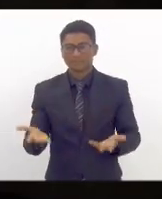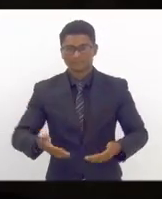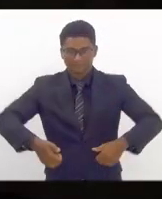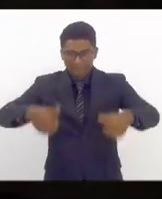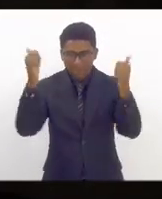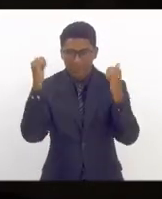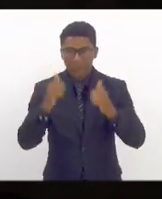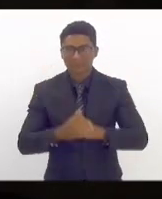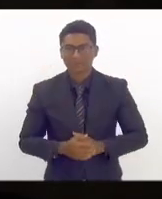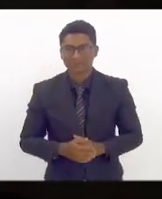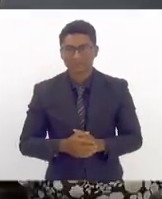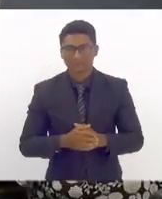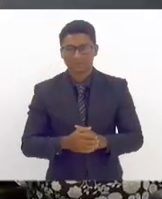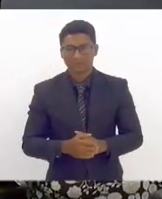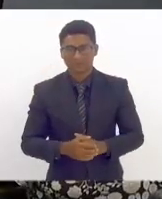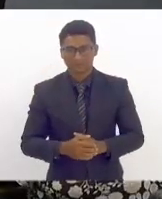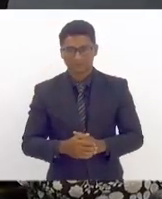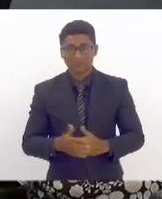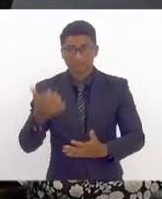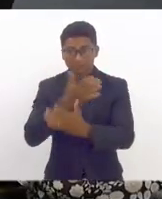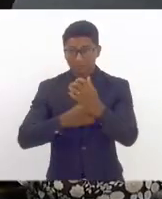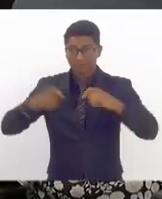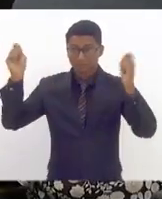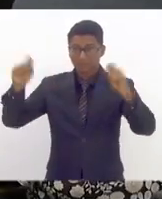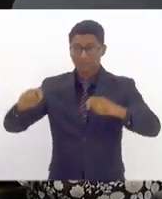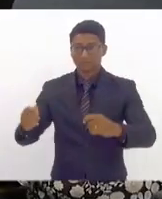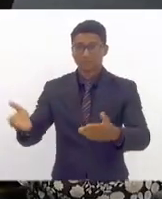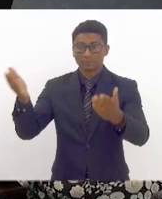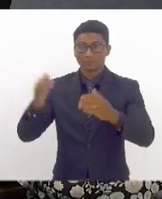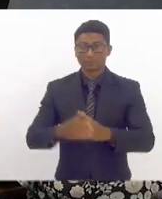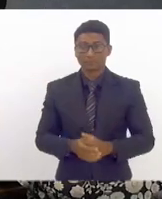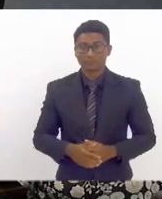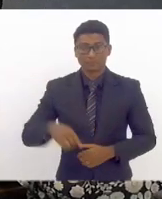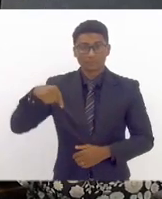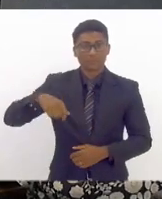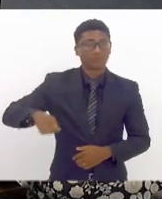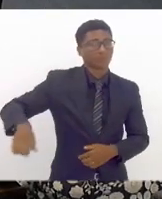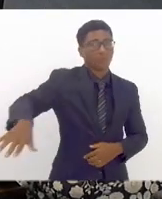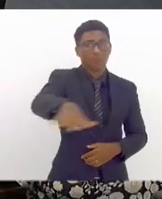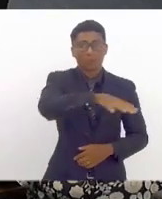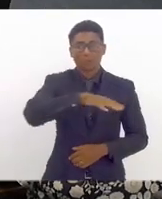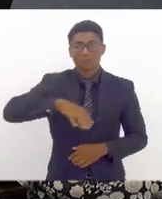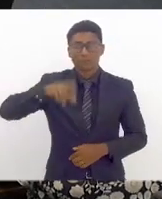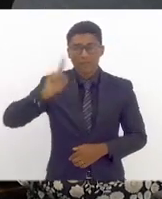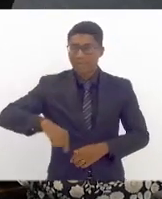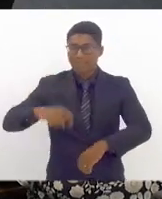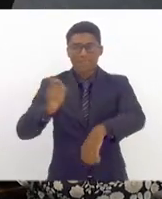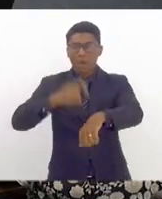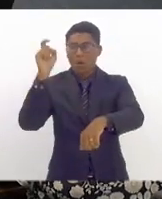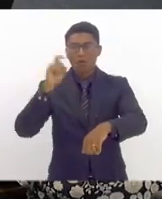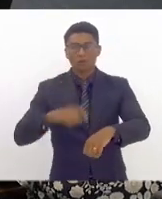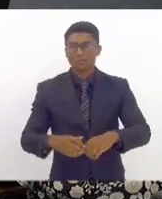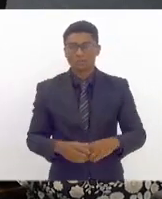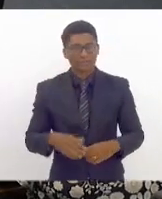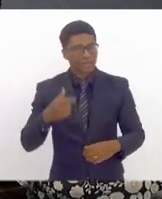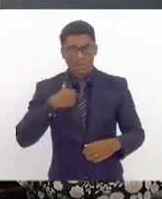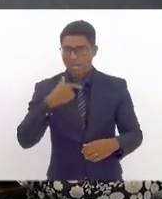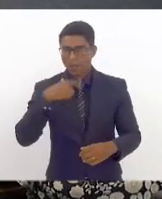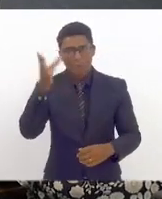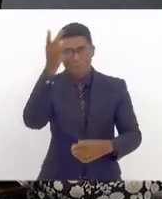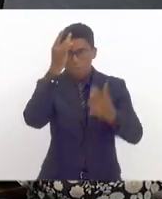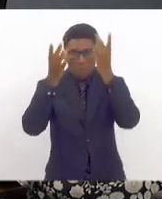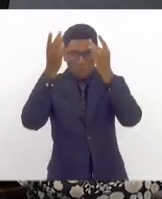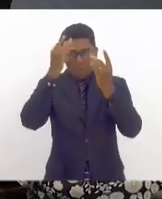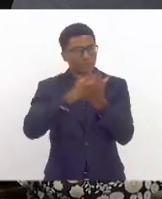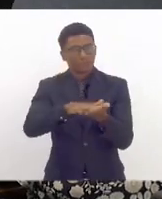prática DJ dá para soltar o bit aí tudo que eu fizer aqui agora é improviso tá não tem nada decorado não tem nada